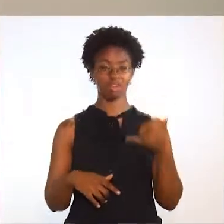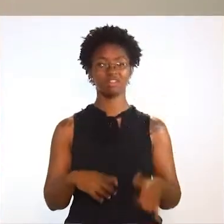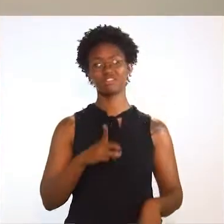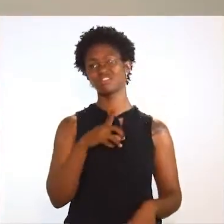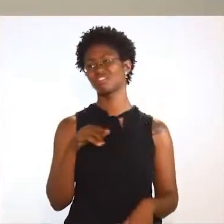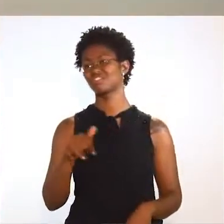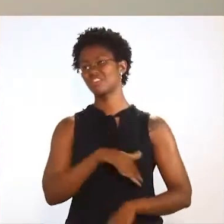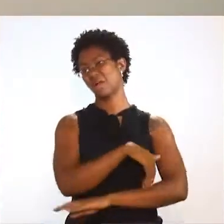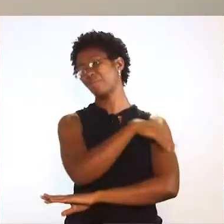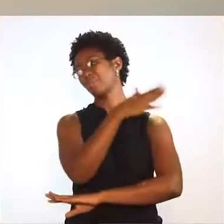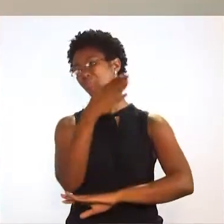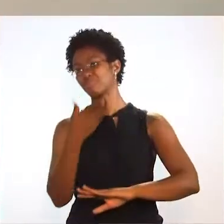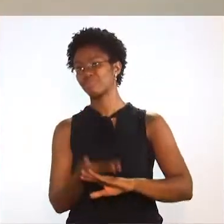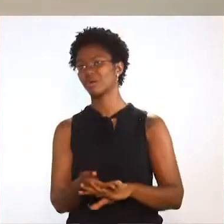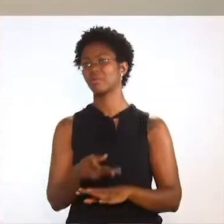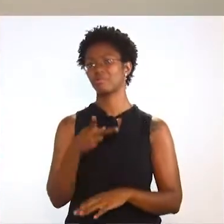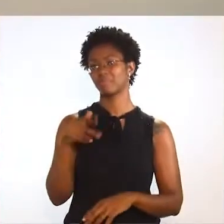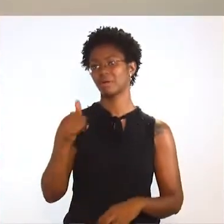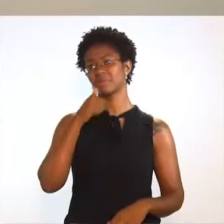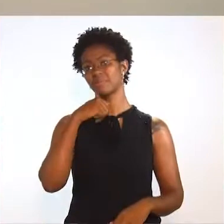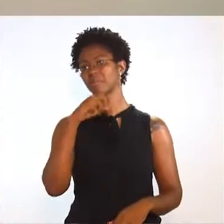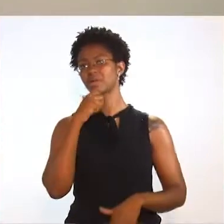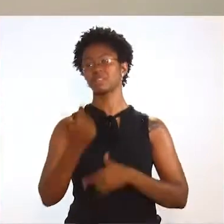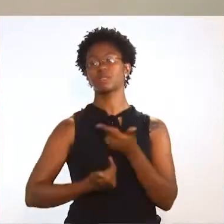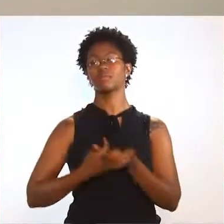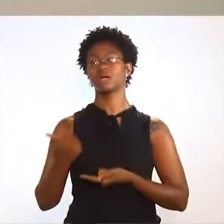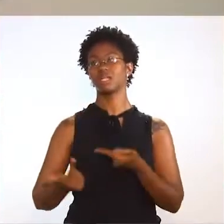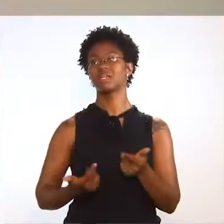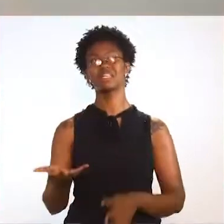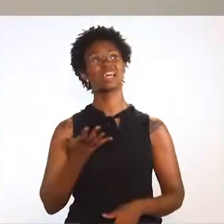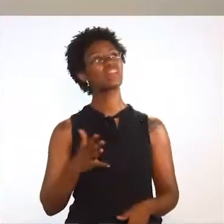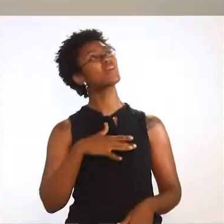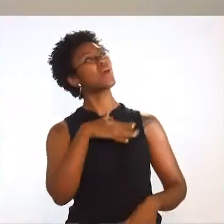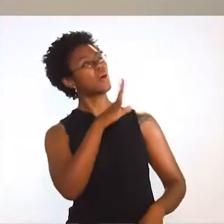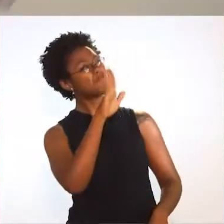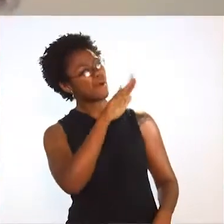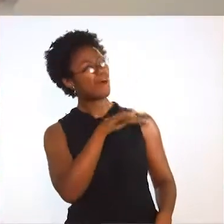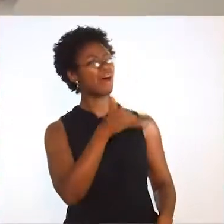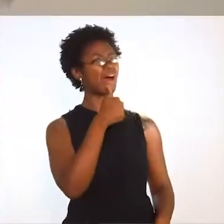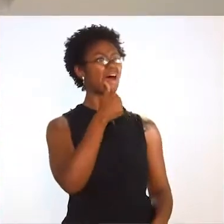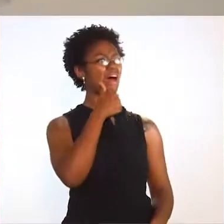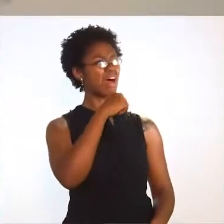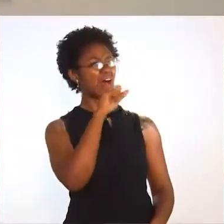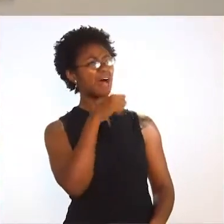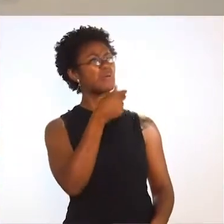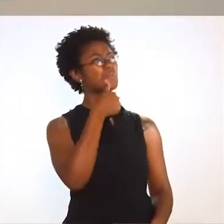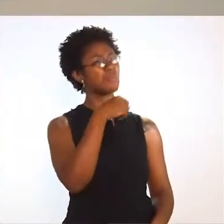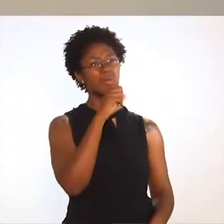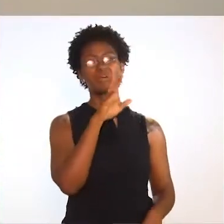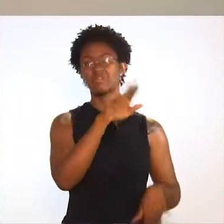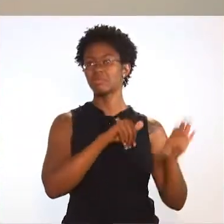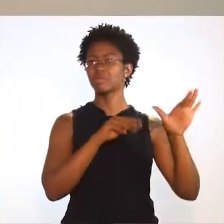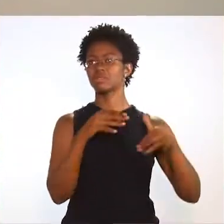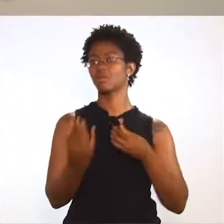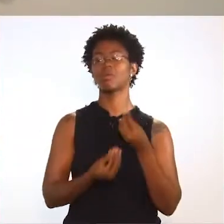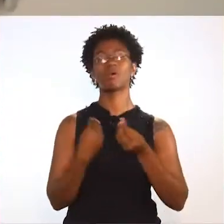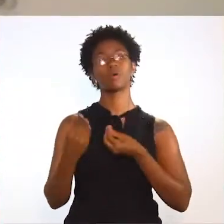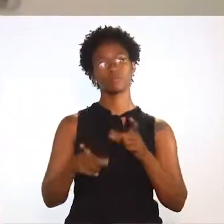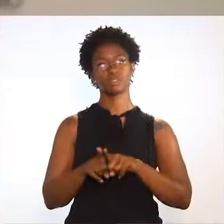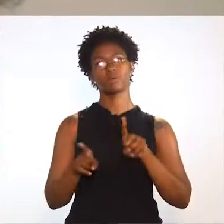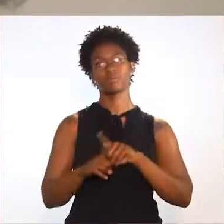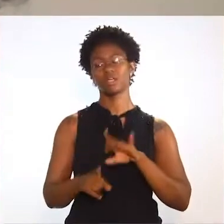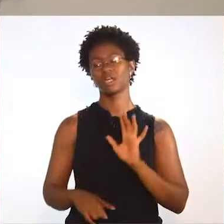pais estão ali o dia inteiro trabalhando, as crianças ali querendo atenção, e o que a gente poderia possibilitar para essa criança que também reconectasse ela com